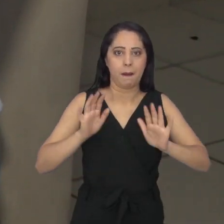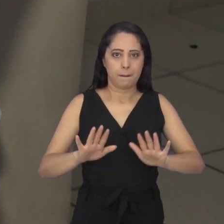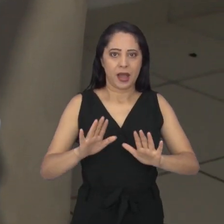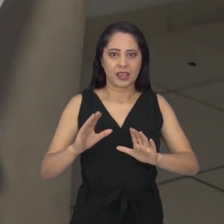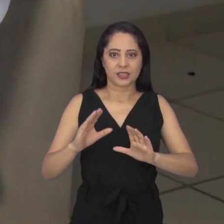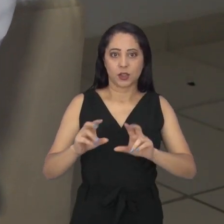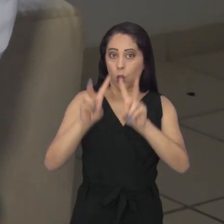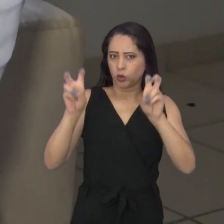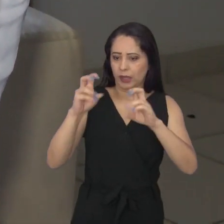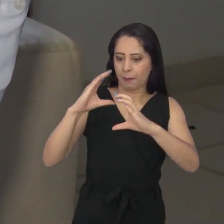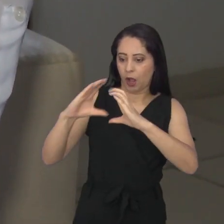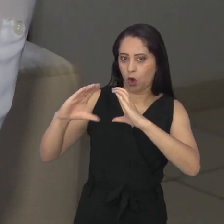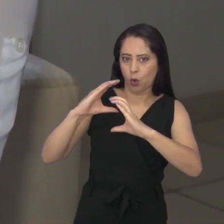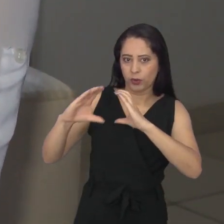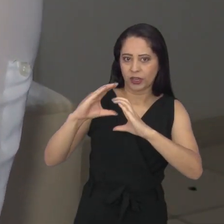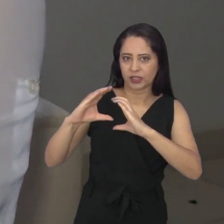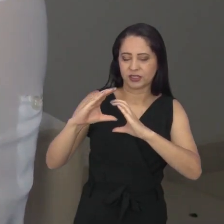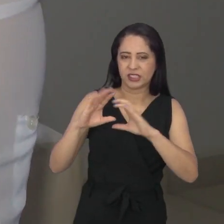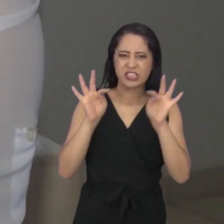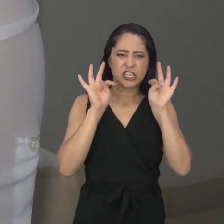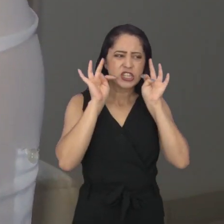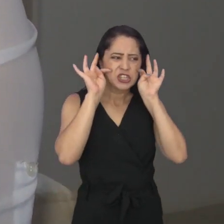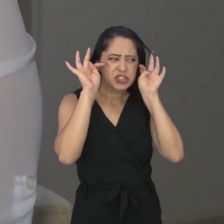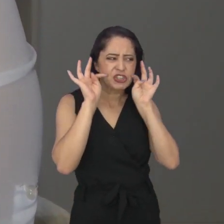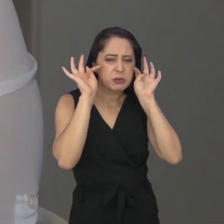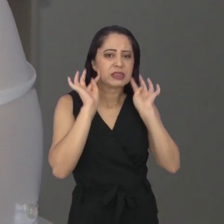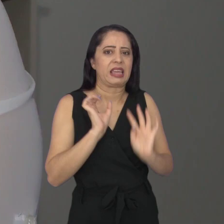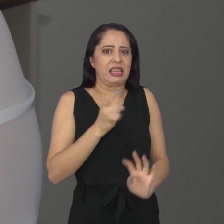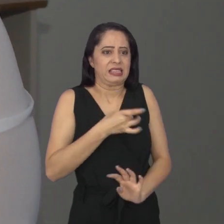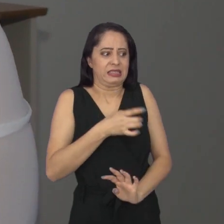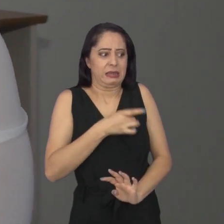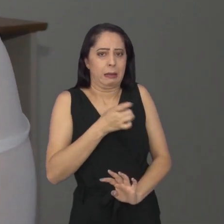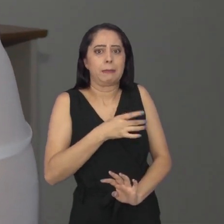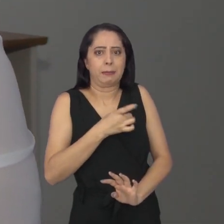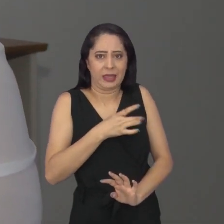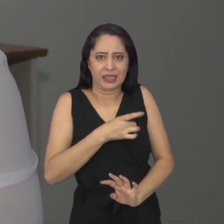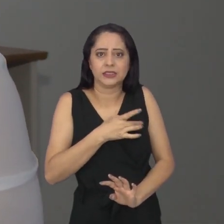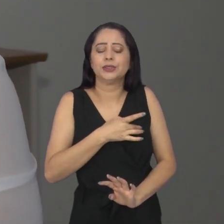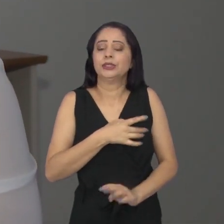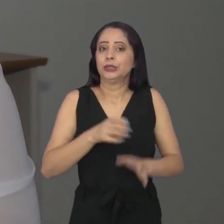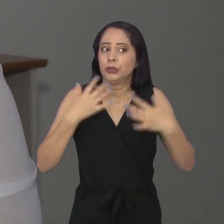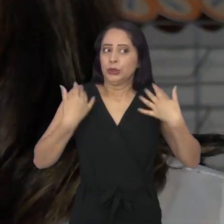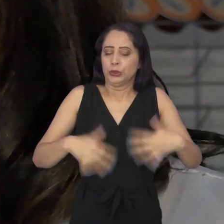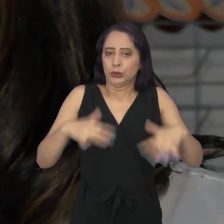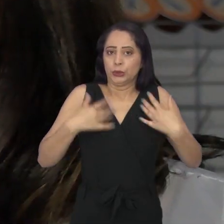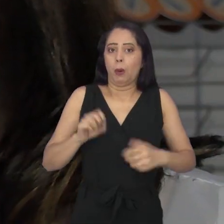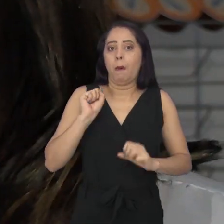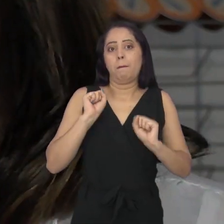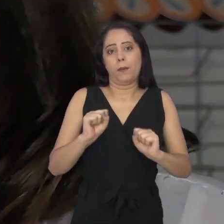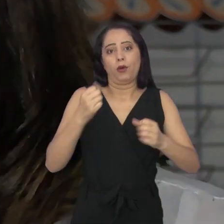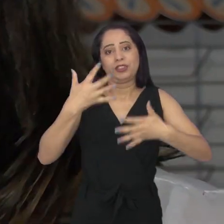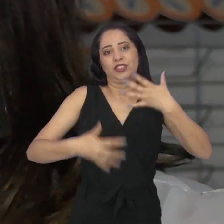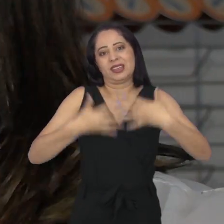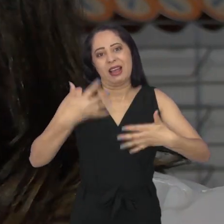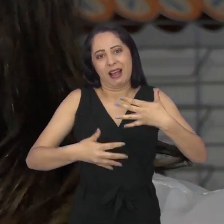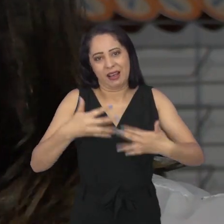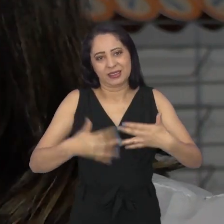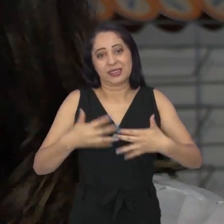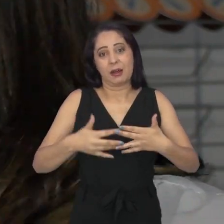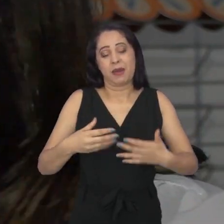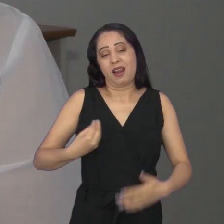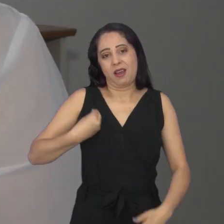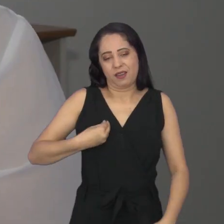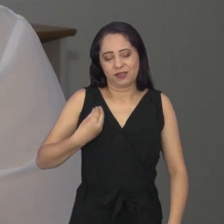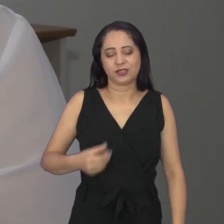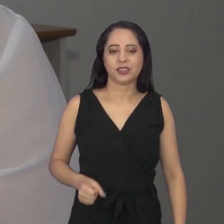é comunicação, a timidez e o medo de falar em público podem atrapalhar várias áreas da nossa